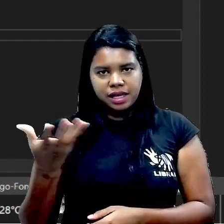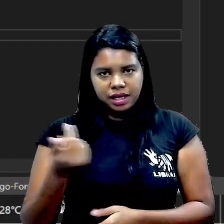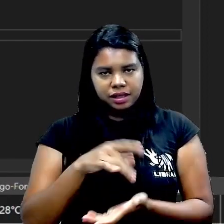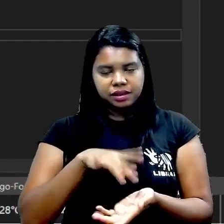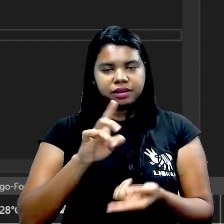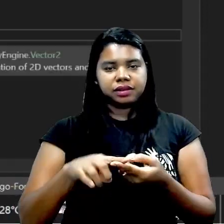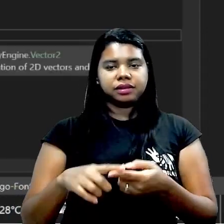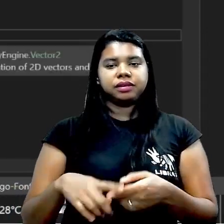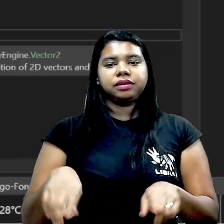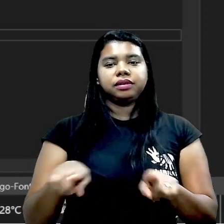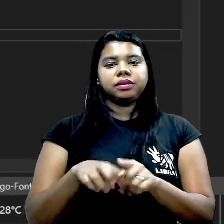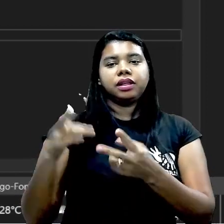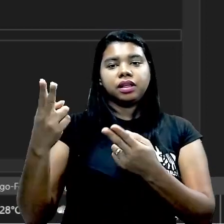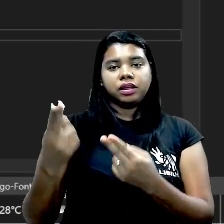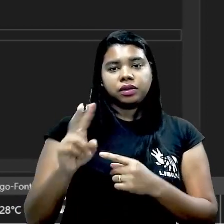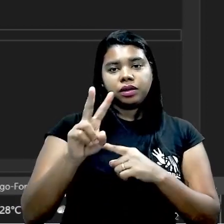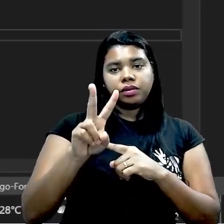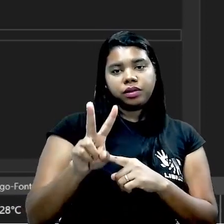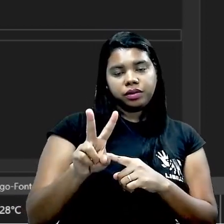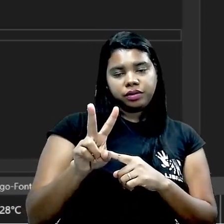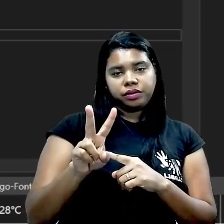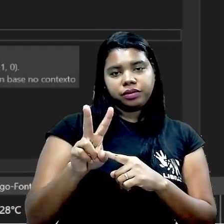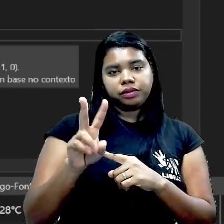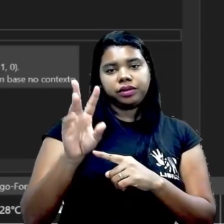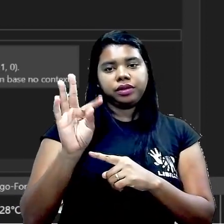Vai ser igual a